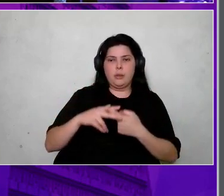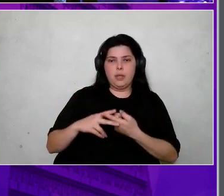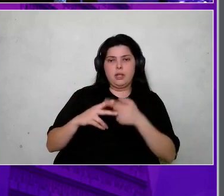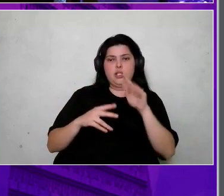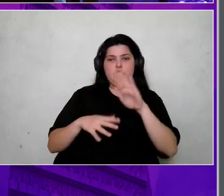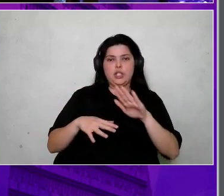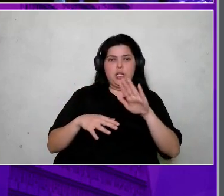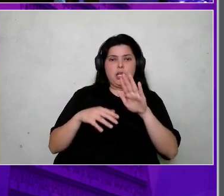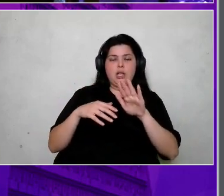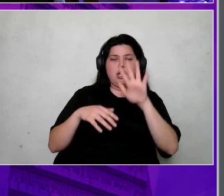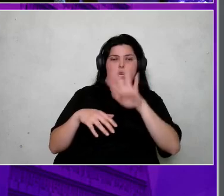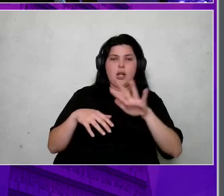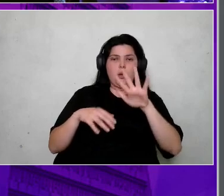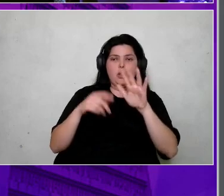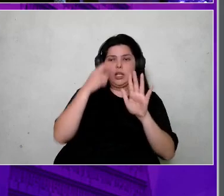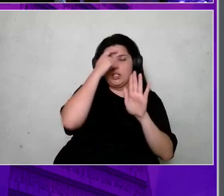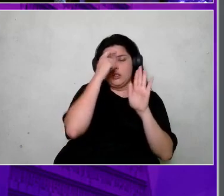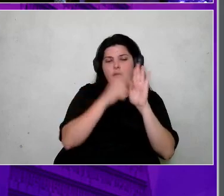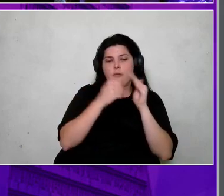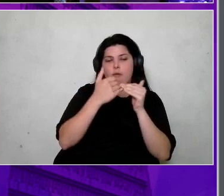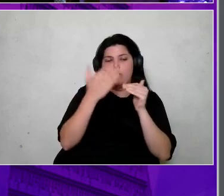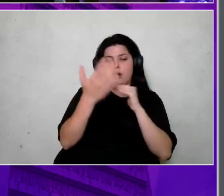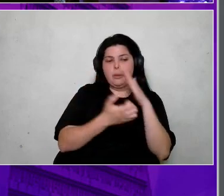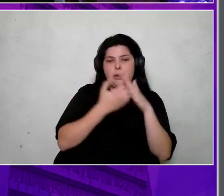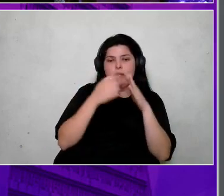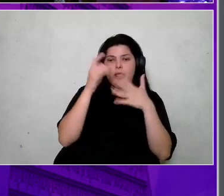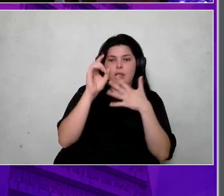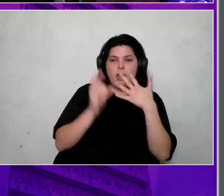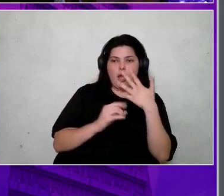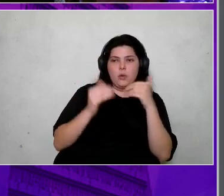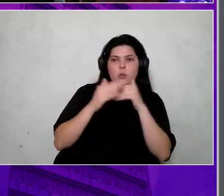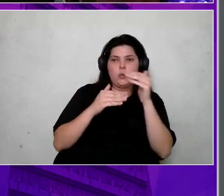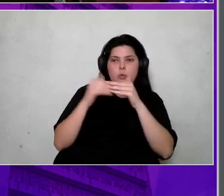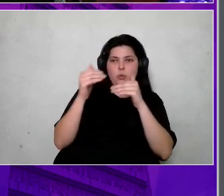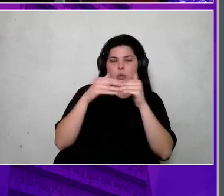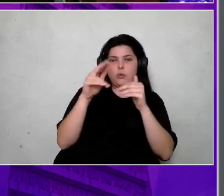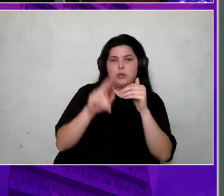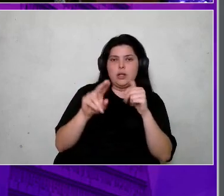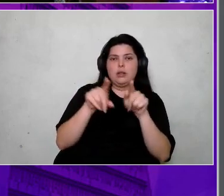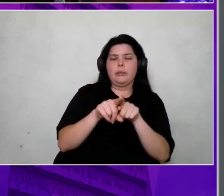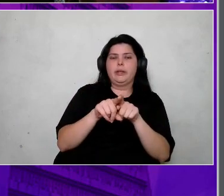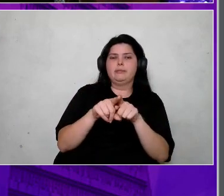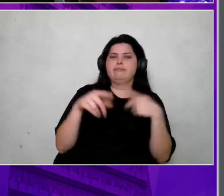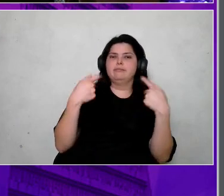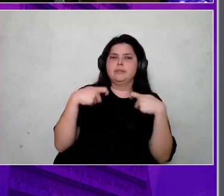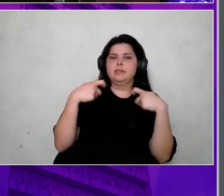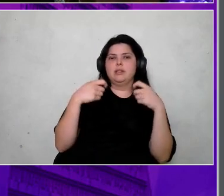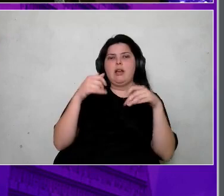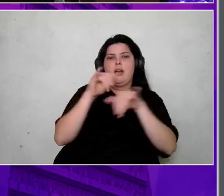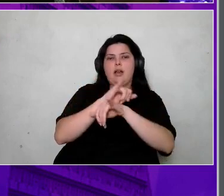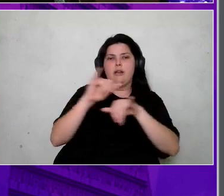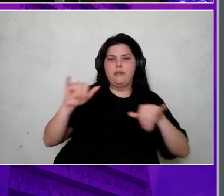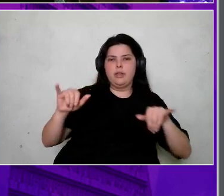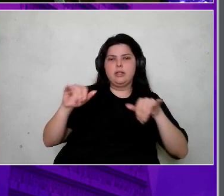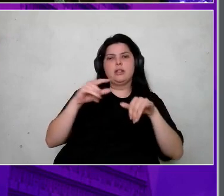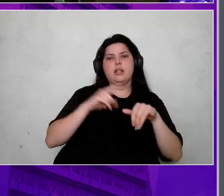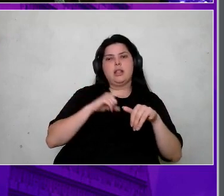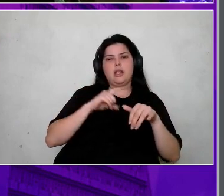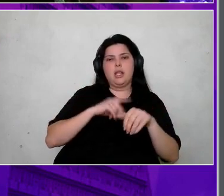fora da empresa, dados que estão sendo consumidos. Isso é algo que a gente sempre alerta, ter bastante cuidado